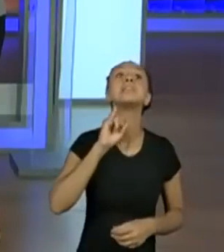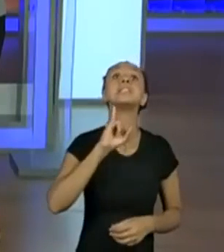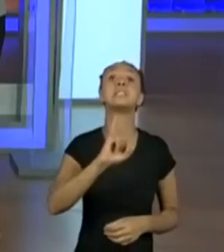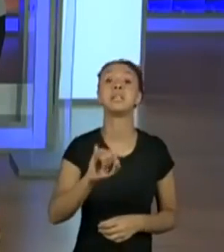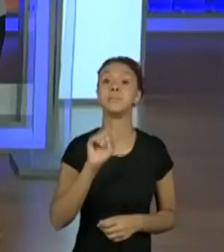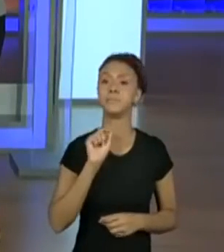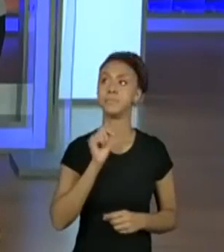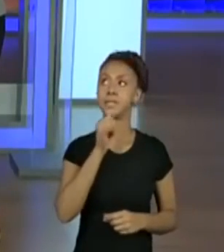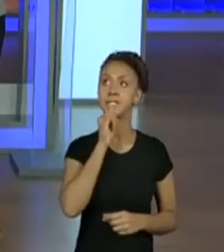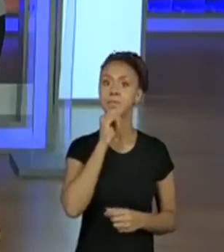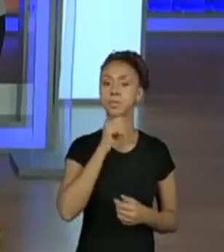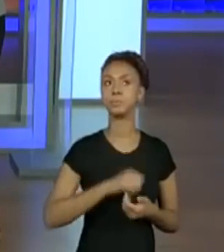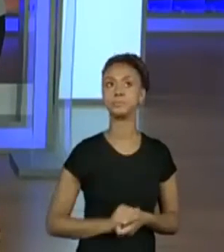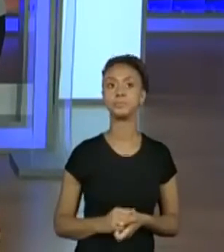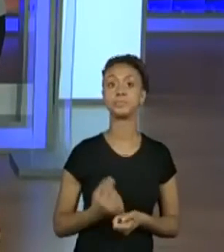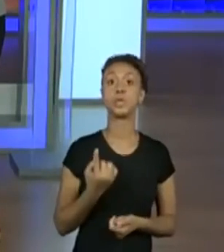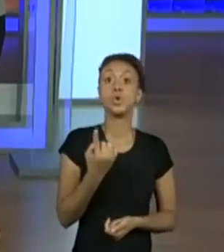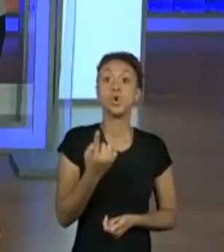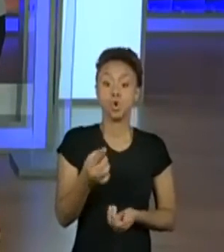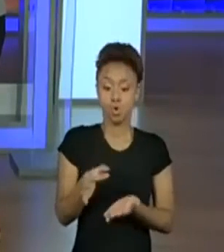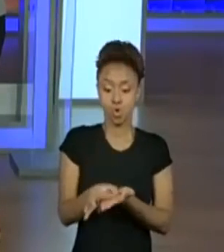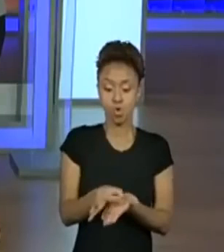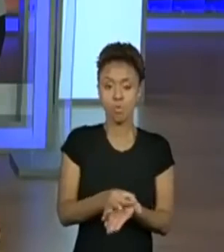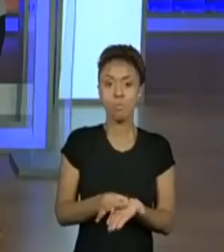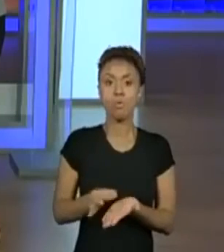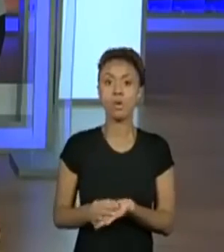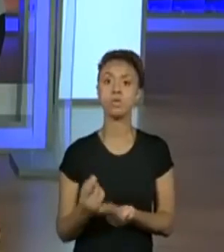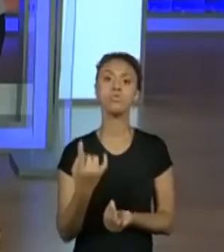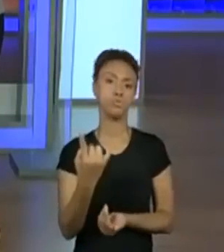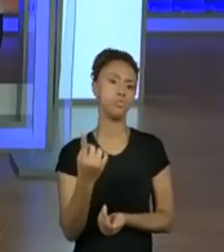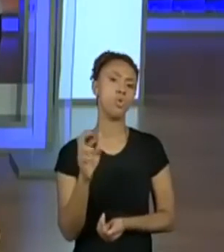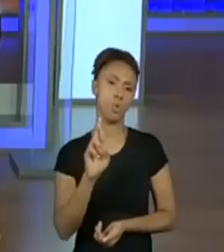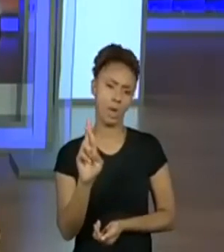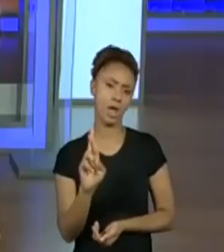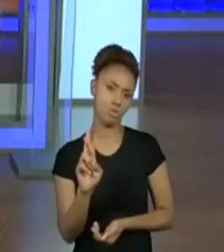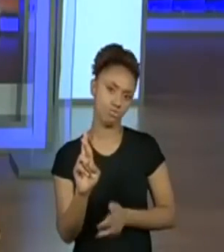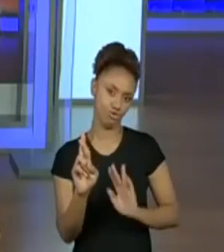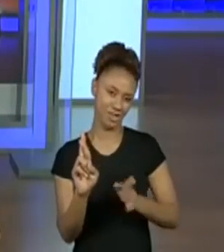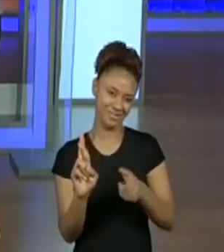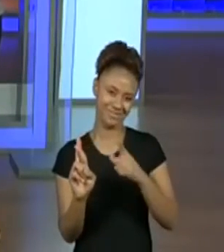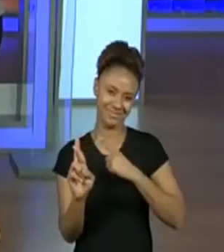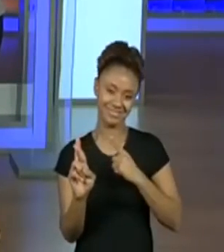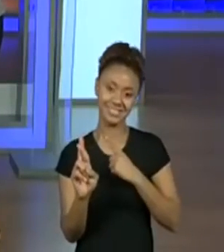uma moeda de um real? Sim. Que você já tem.